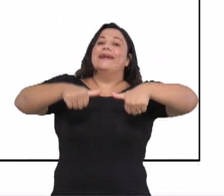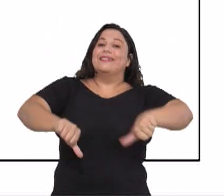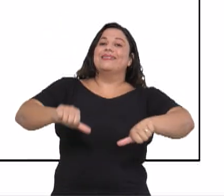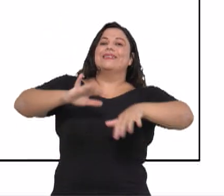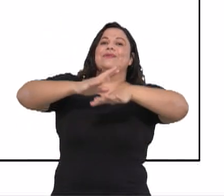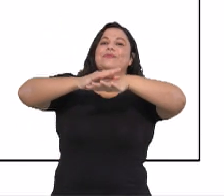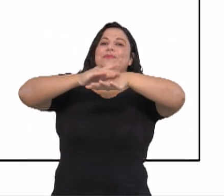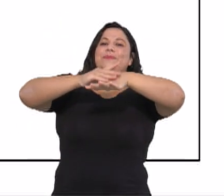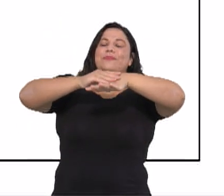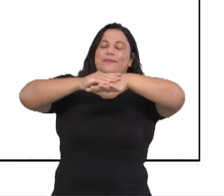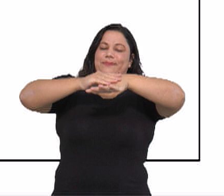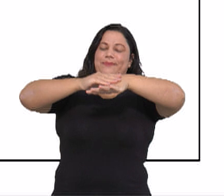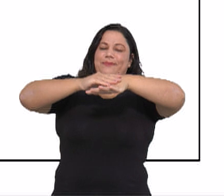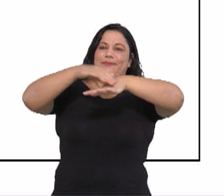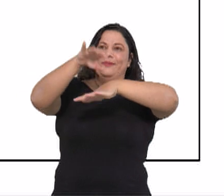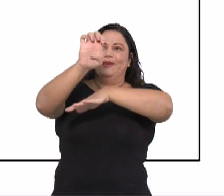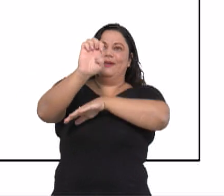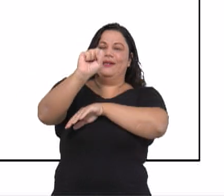Jaime, no dia